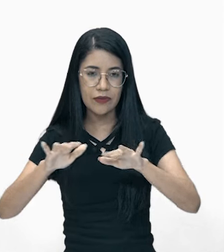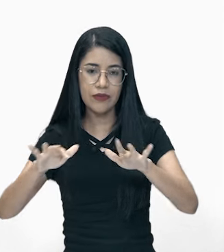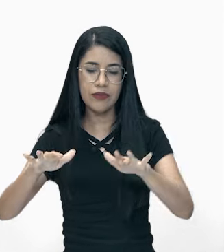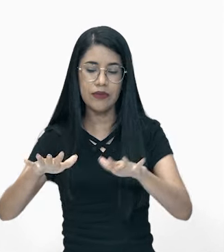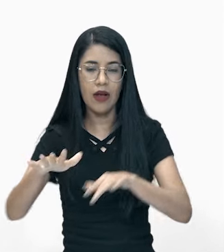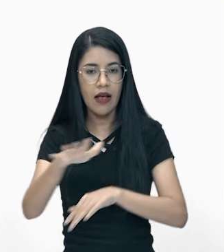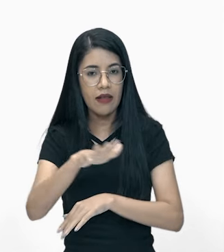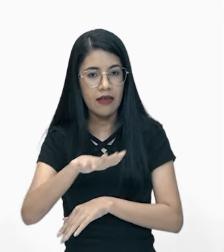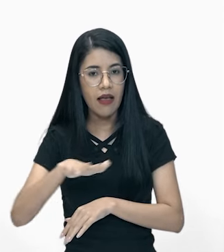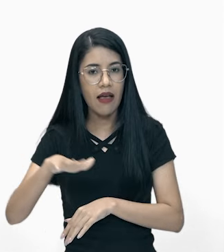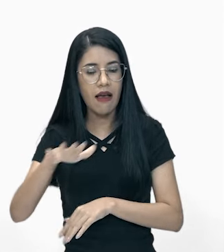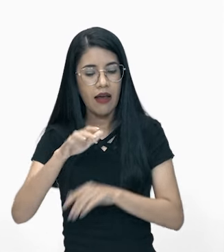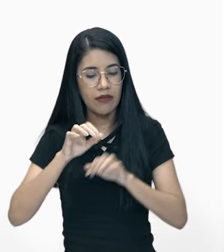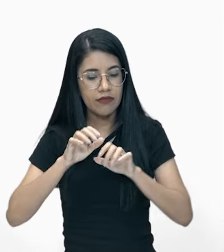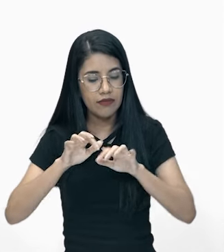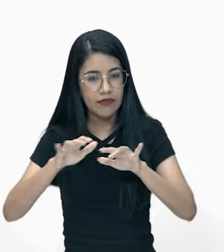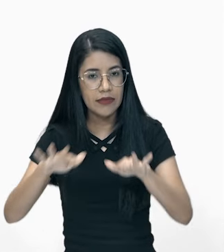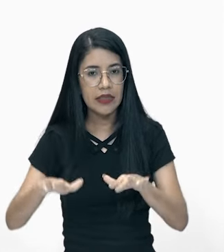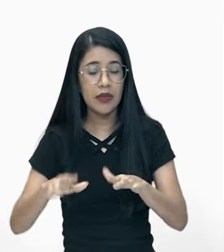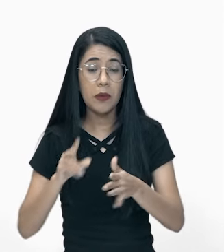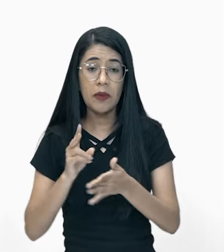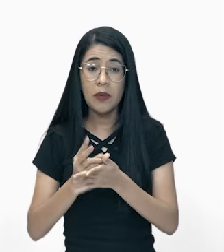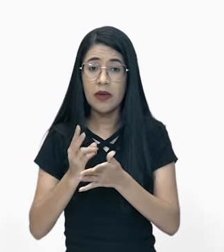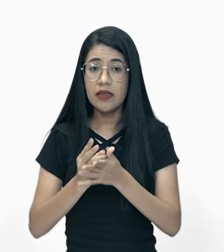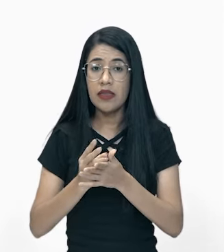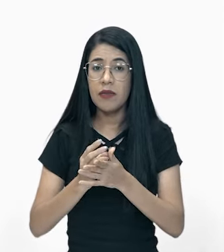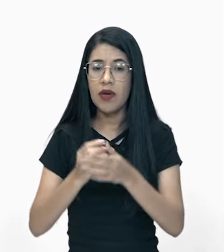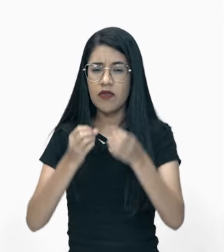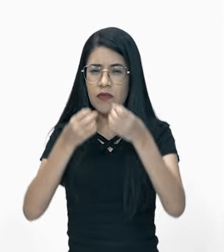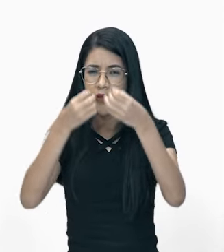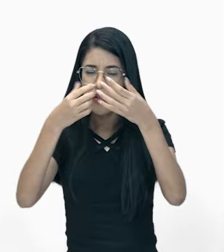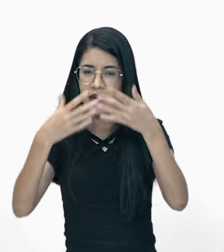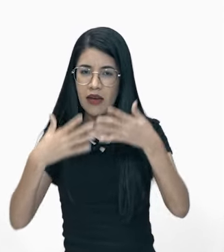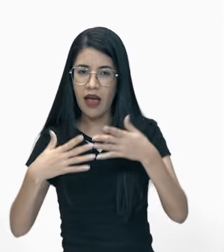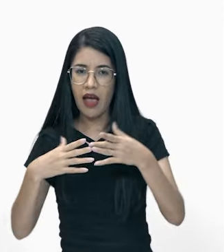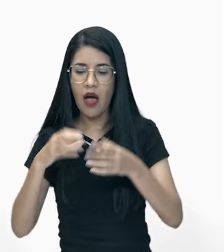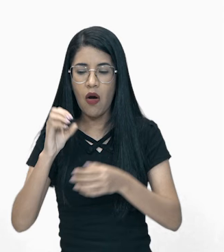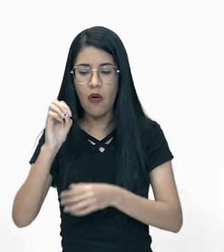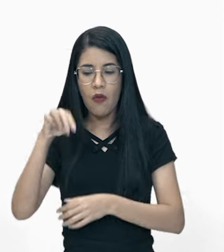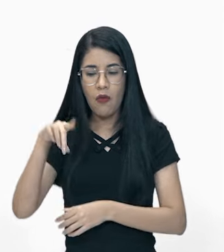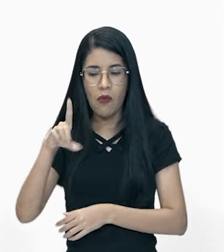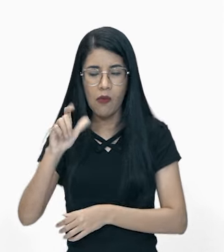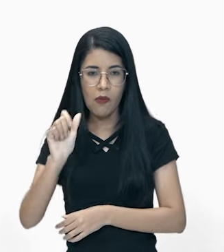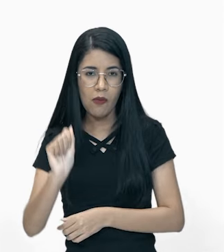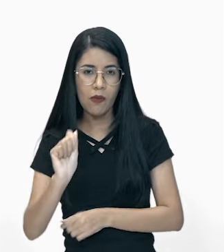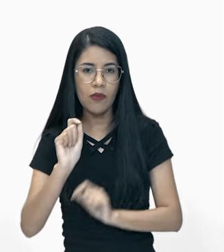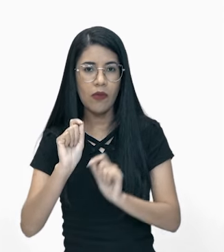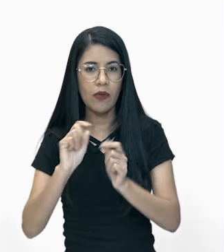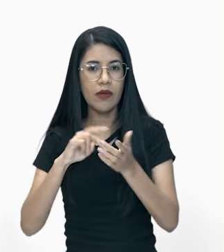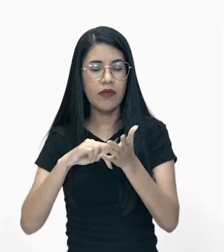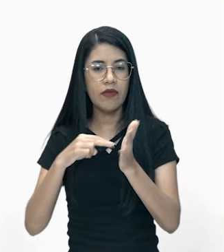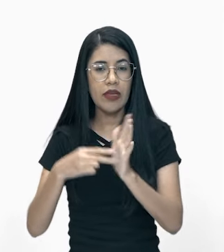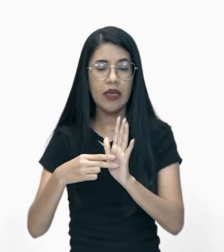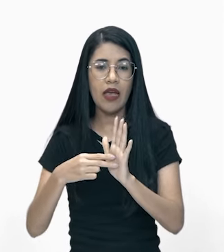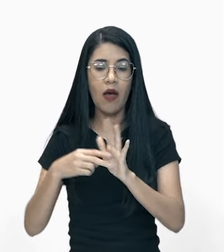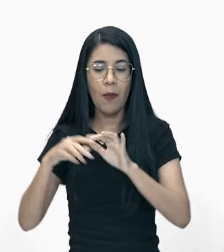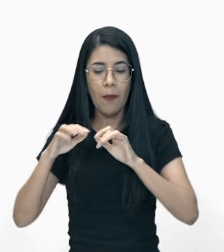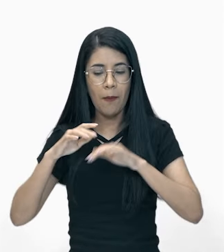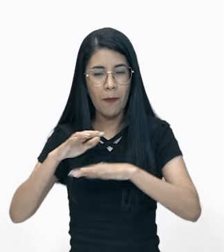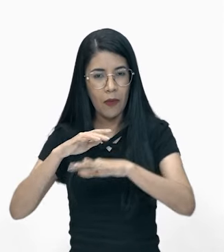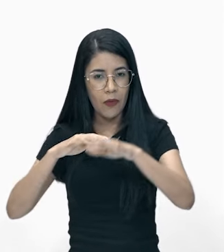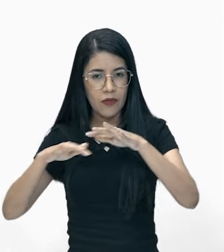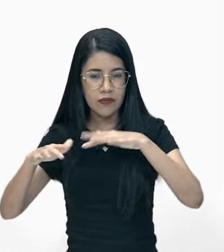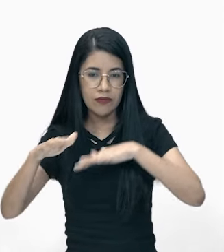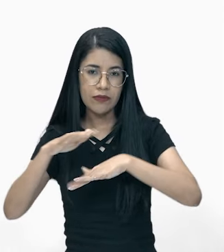meio. Toda vez que eu falar em onda, a onda é nada mais do que uma